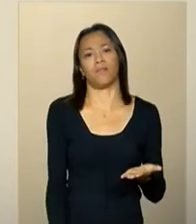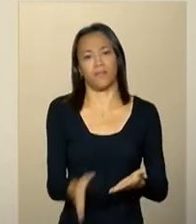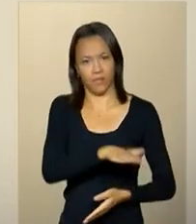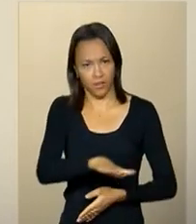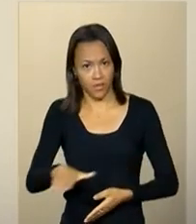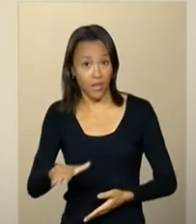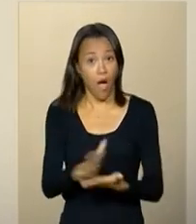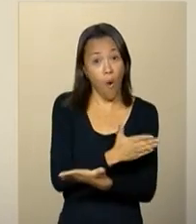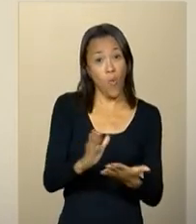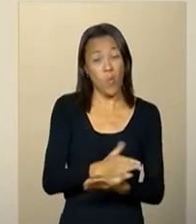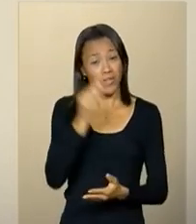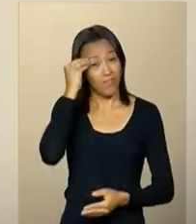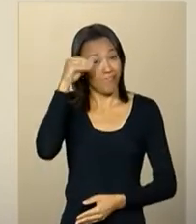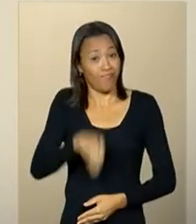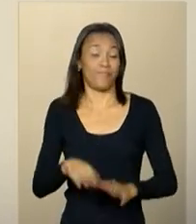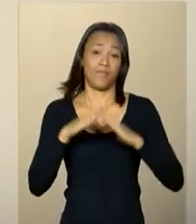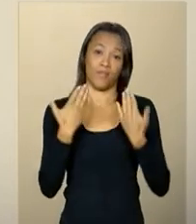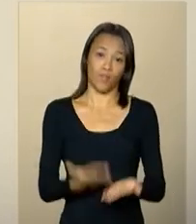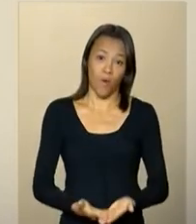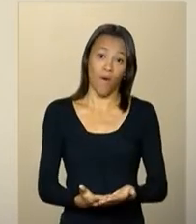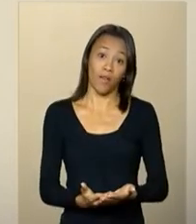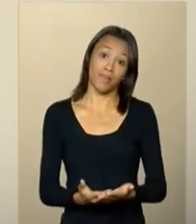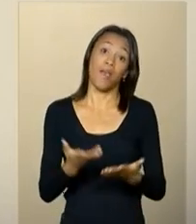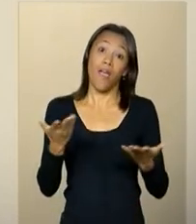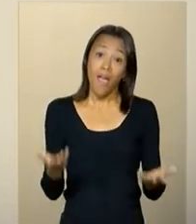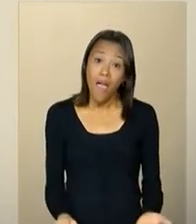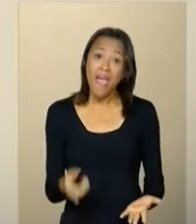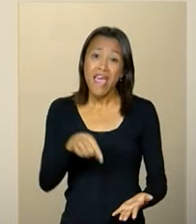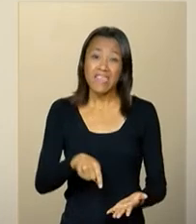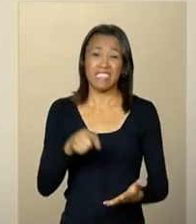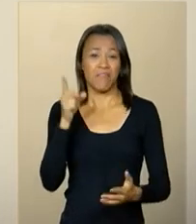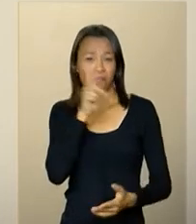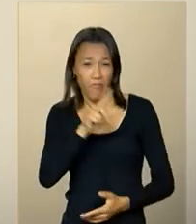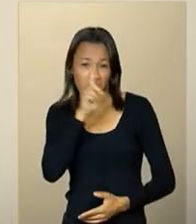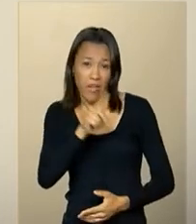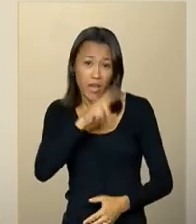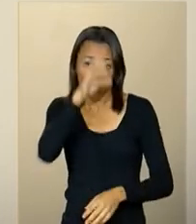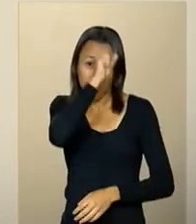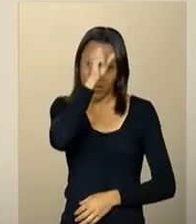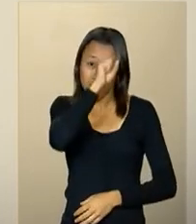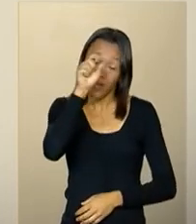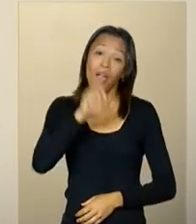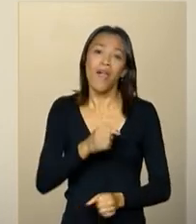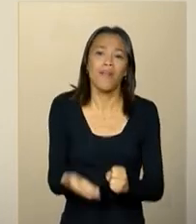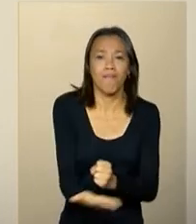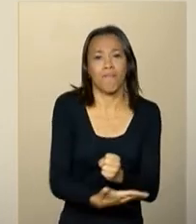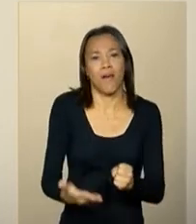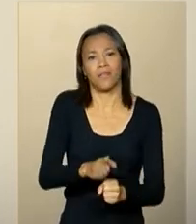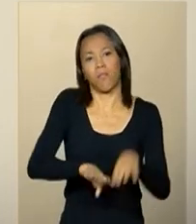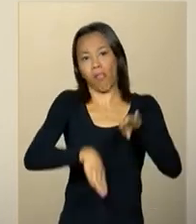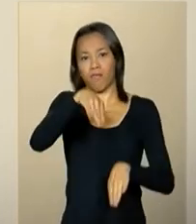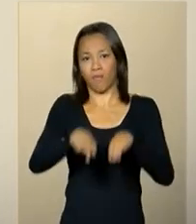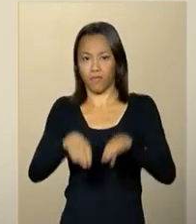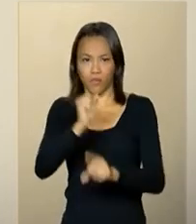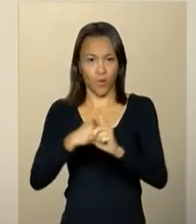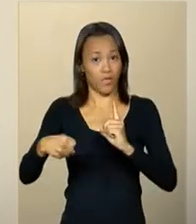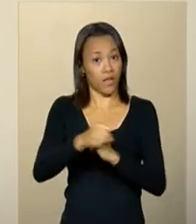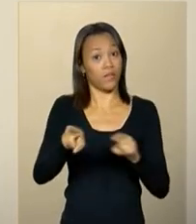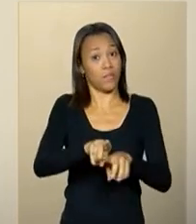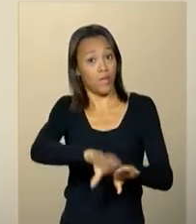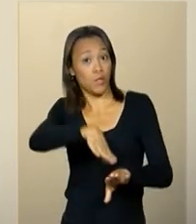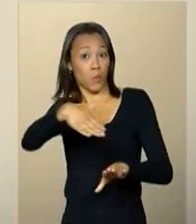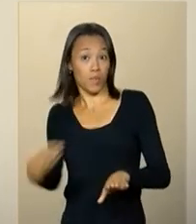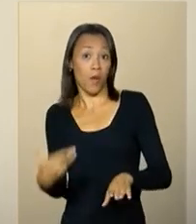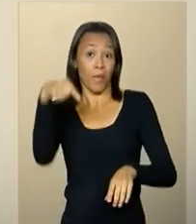algumas até abandonar a escola e se insuficiência não aprendizado Luciano está na raiz da desigualdade e da exclusão